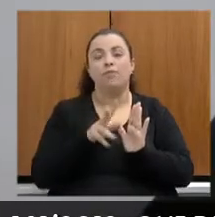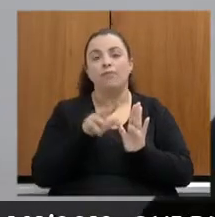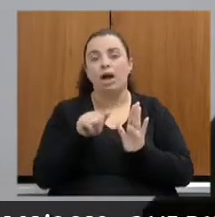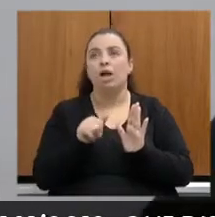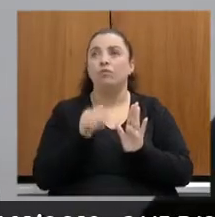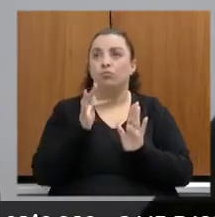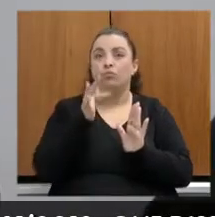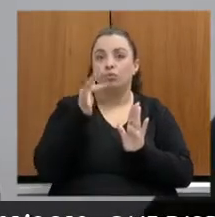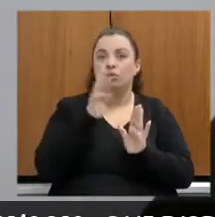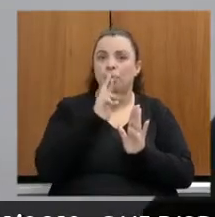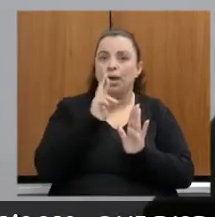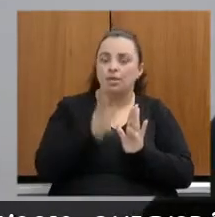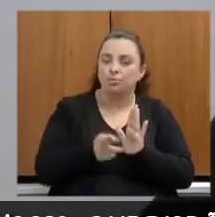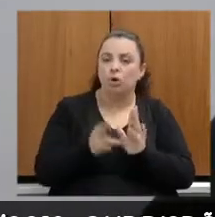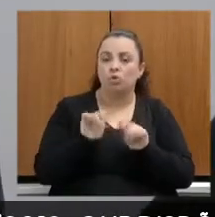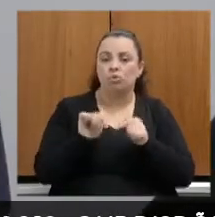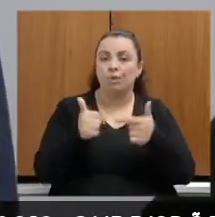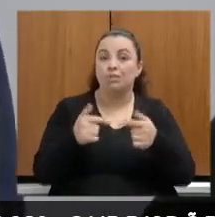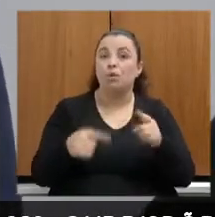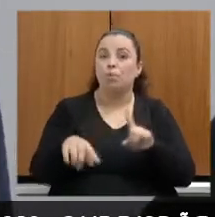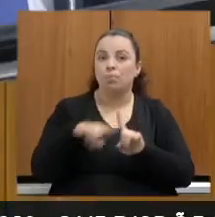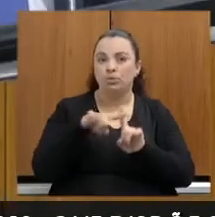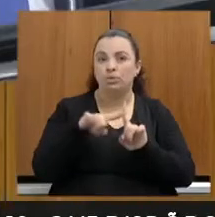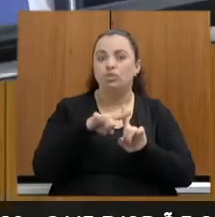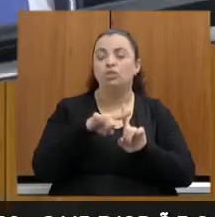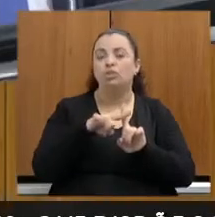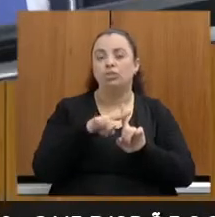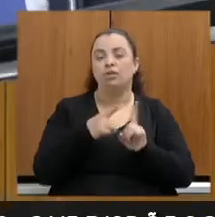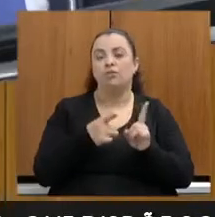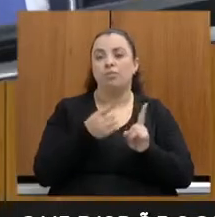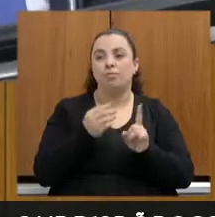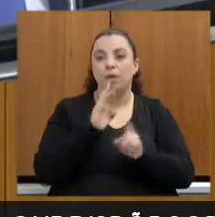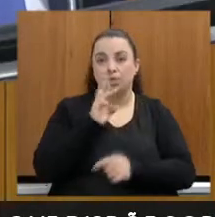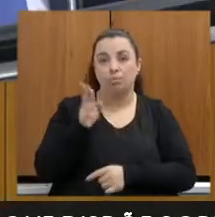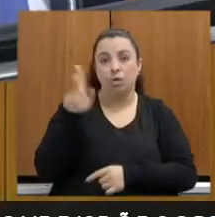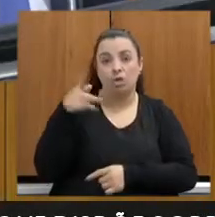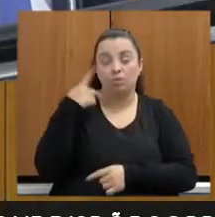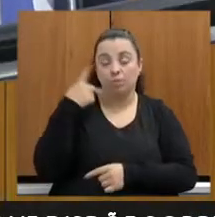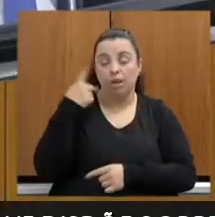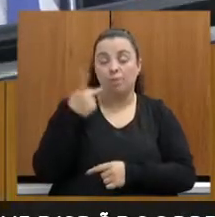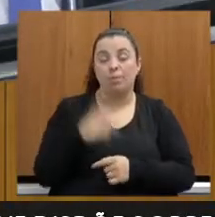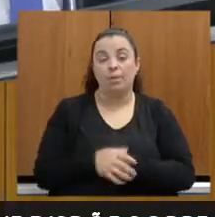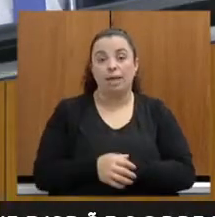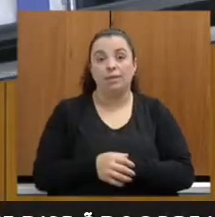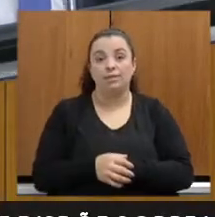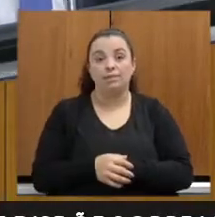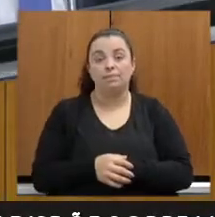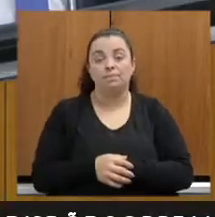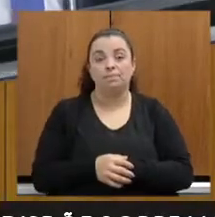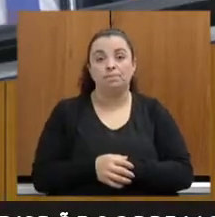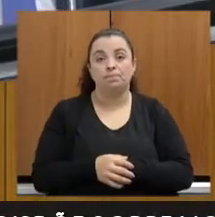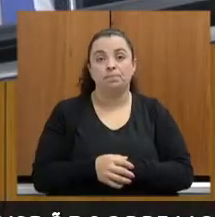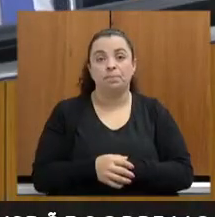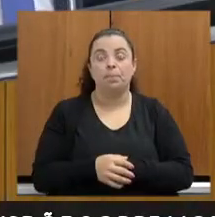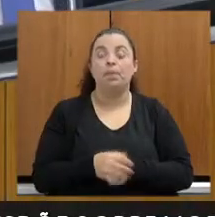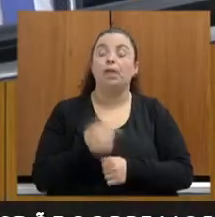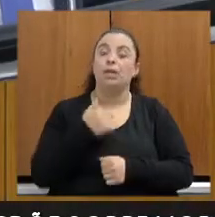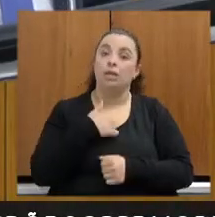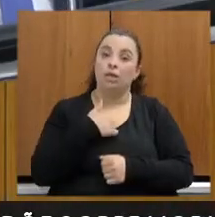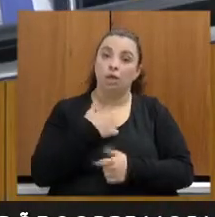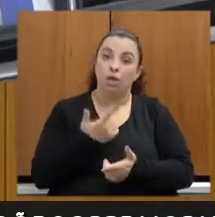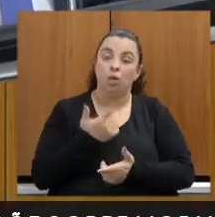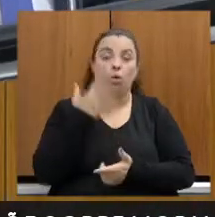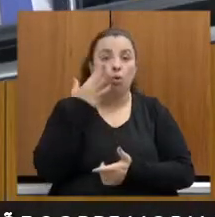resposta aí as parlamentares aos parlamentares que aqui estão eu